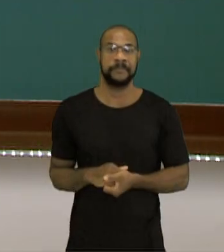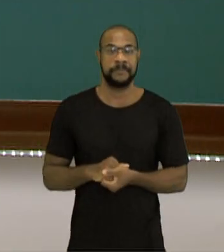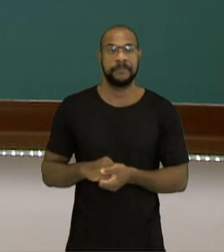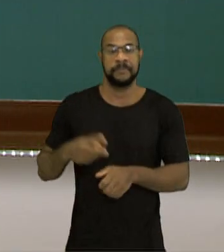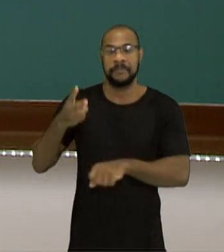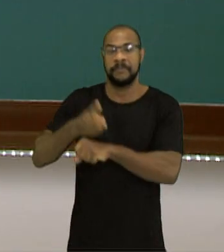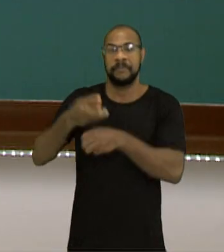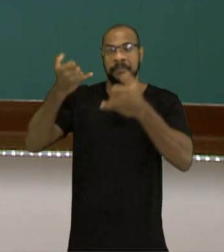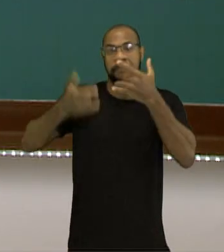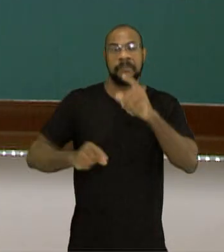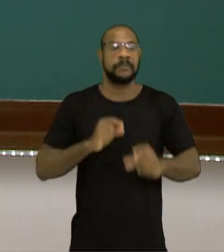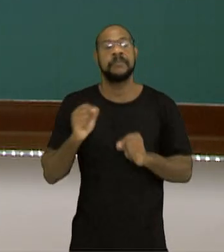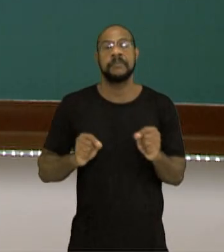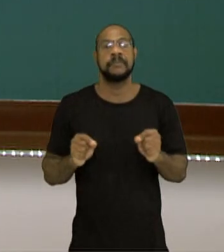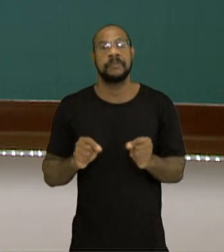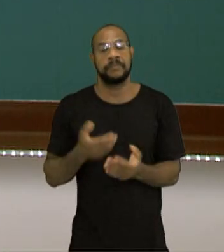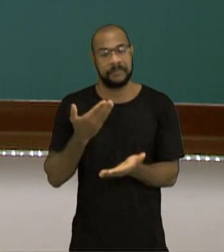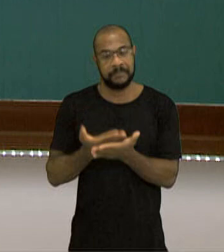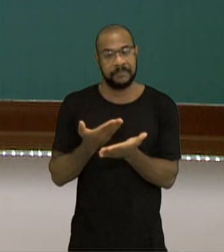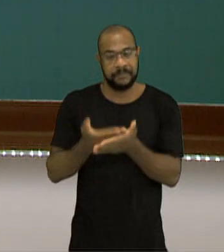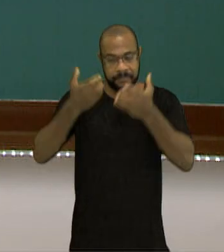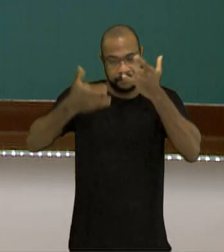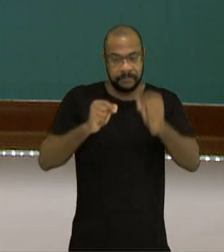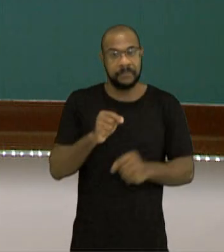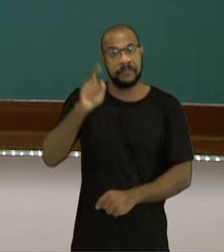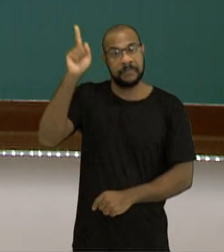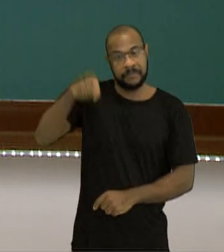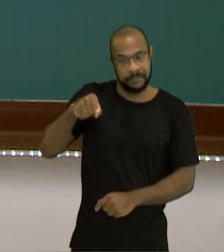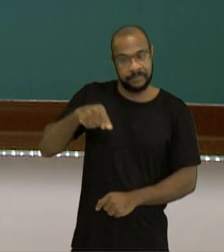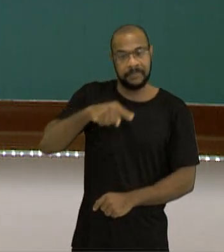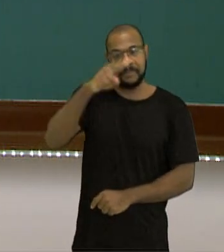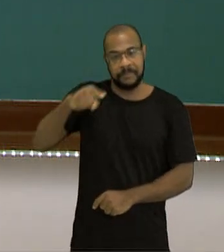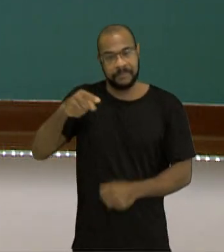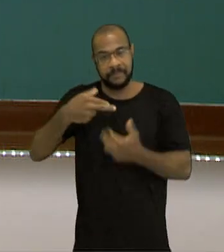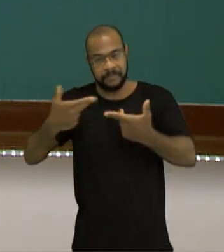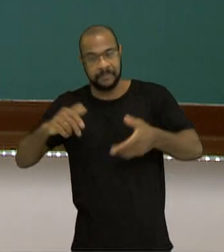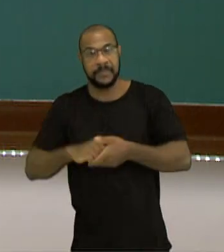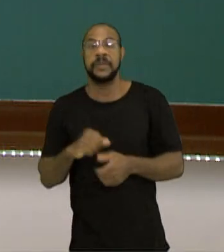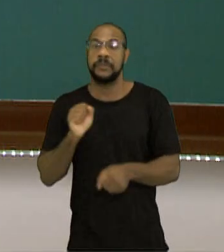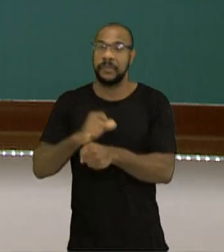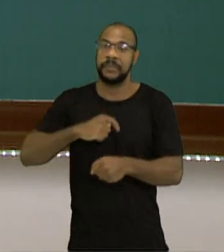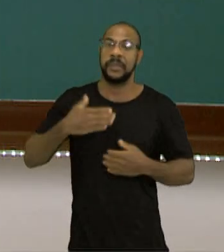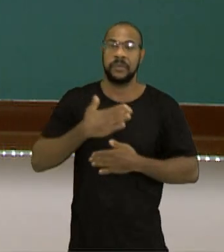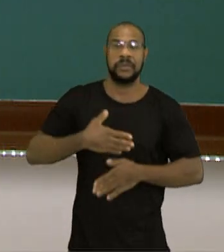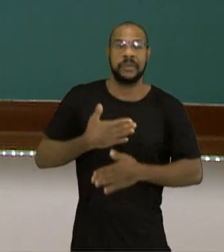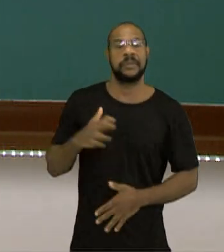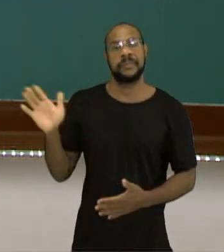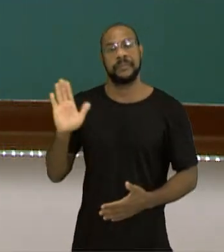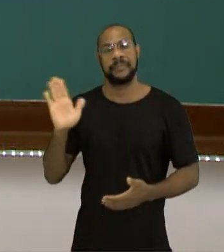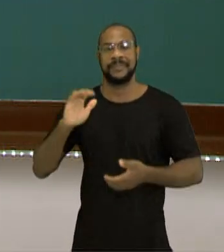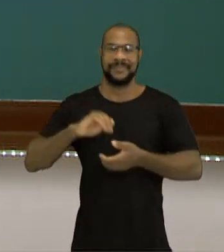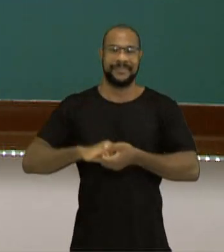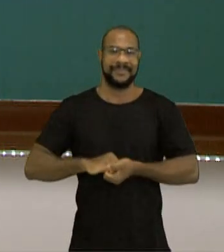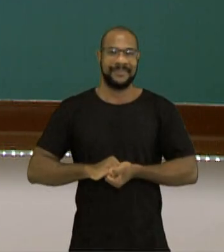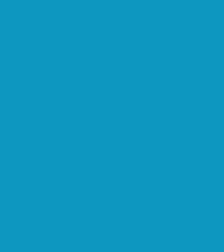Nesse vídeo falamos sobre acentuação. Espero que vocês tenham gostado e até breve.